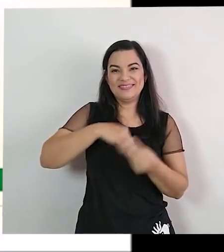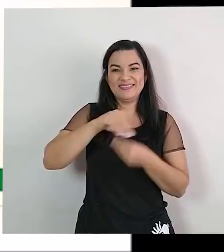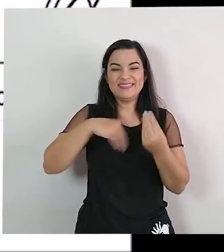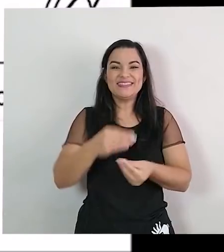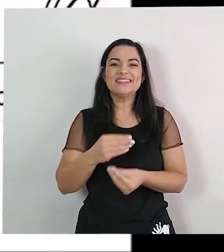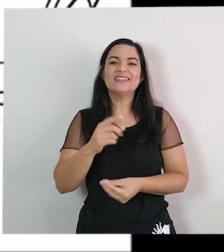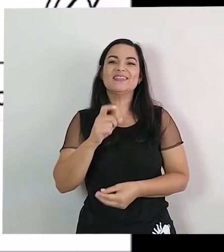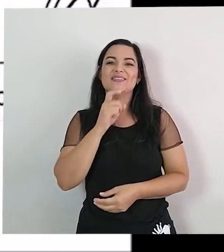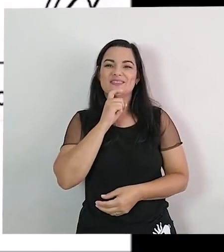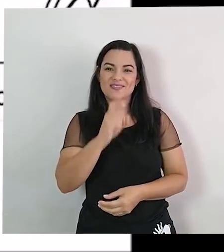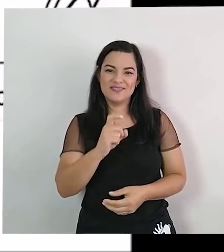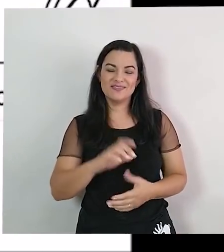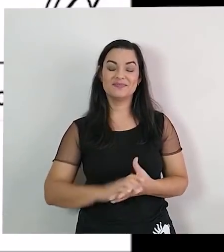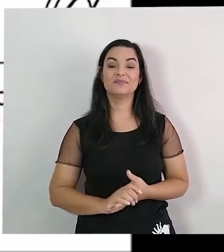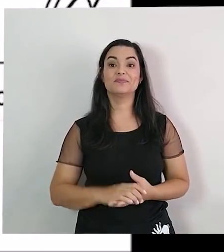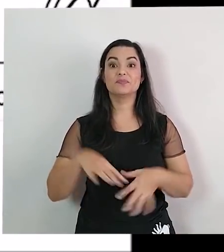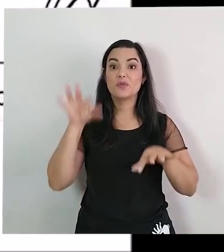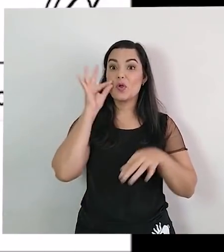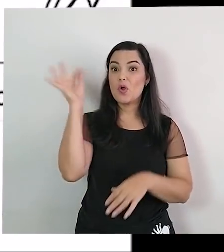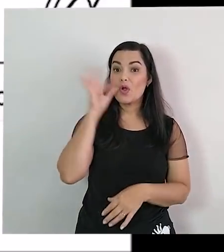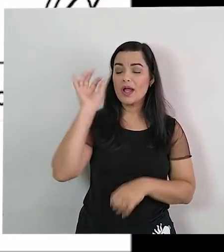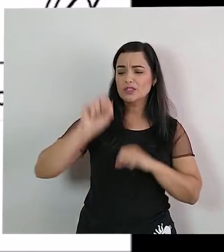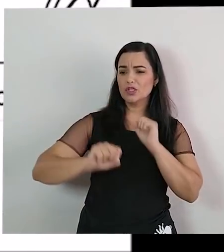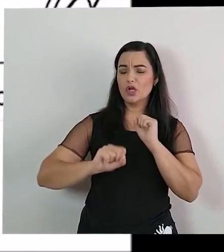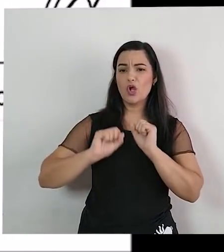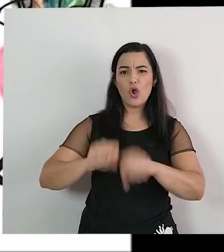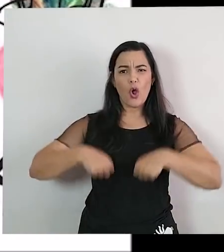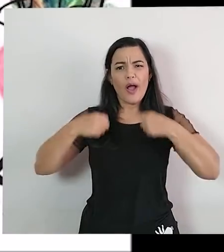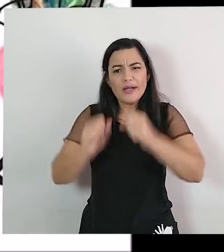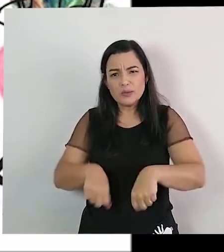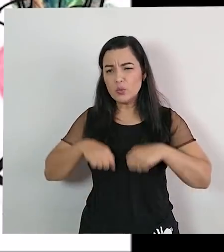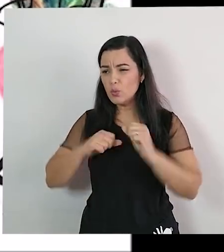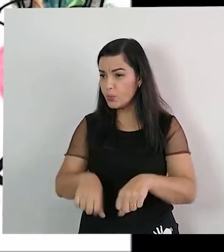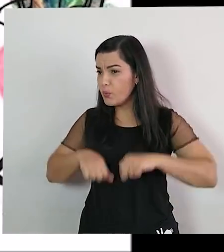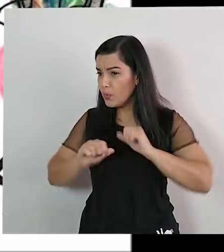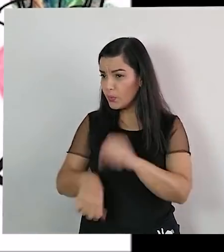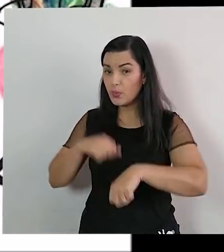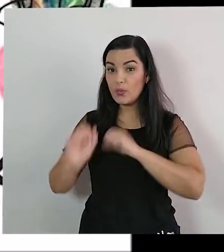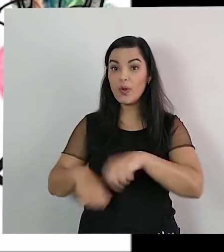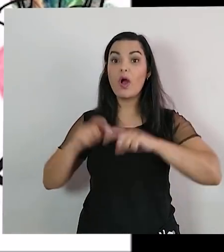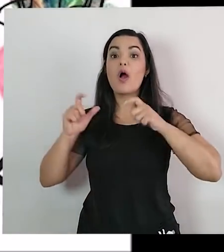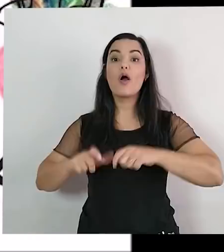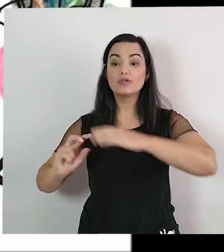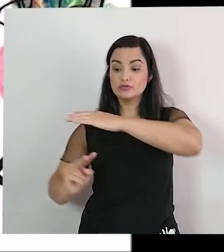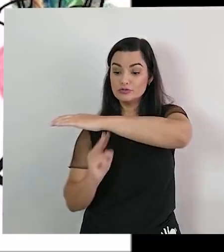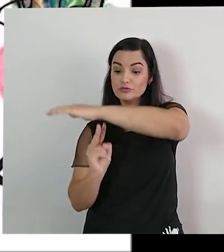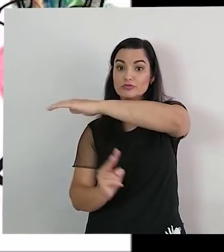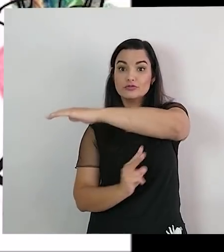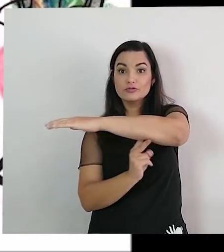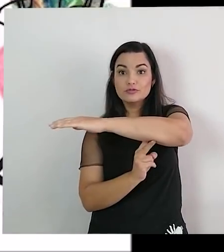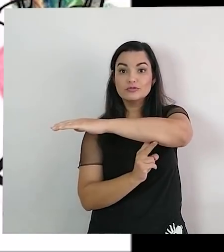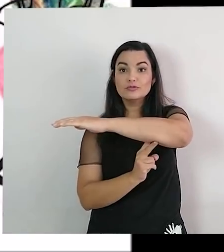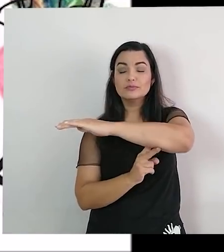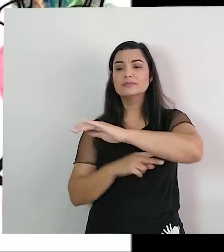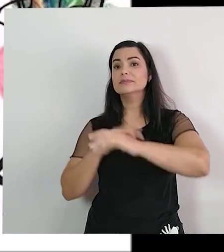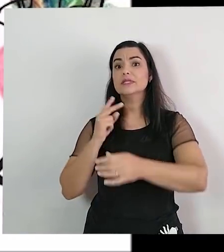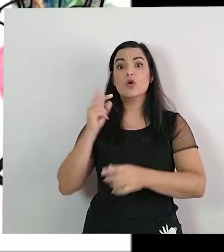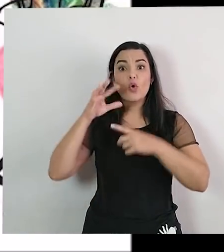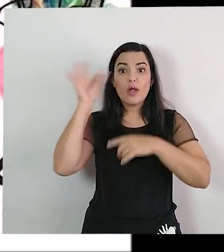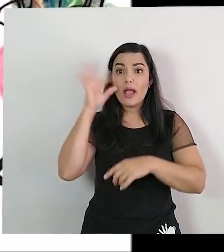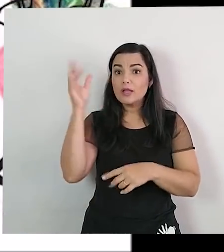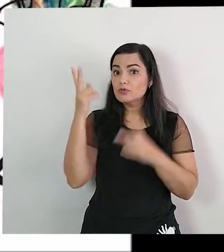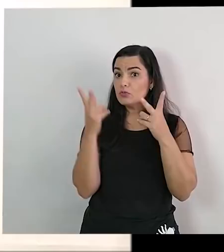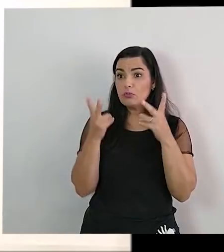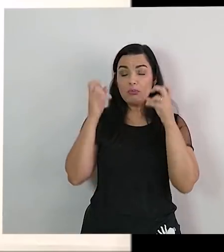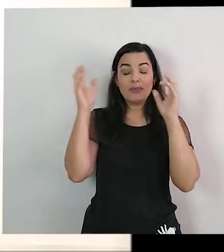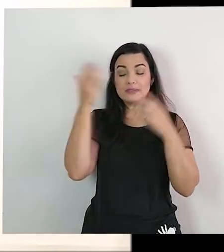ficou. O gato saiu correndo na ponte. O gato não viu, mas a ponte acabou.